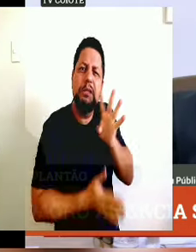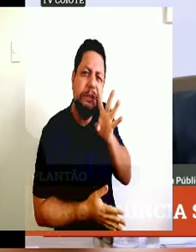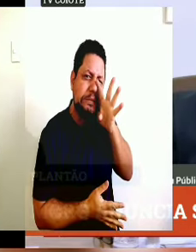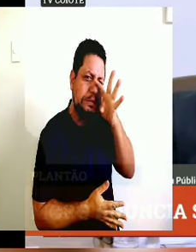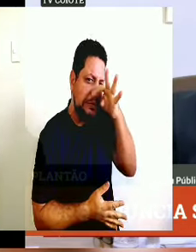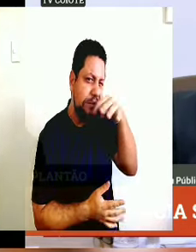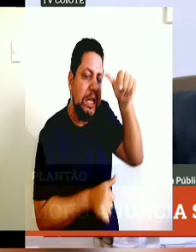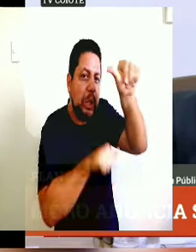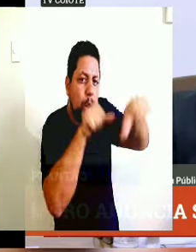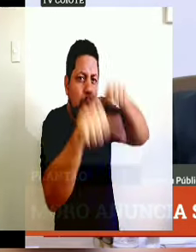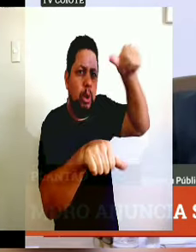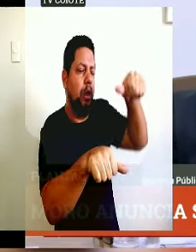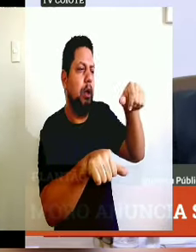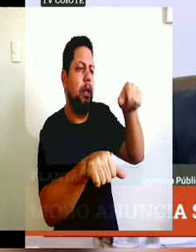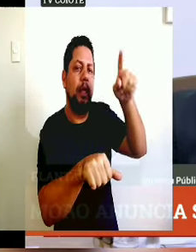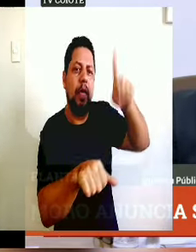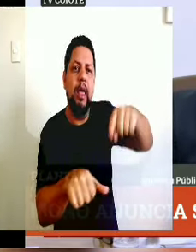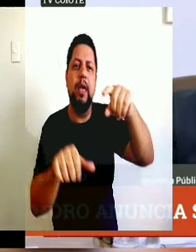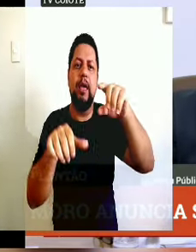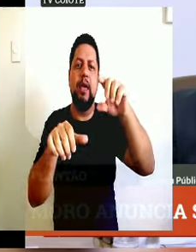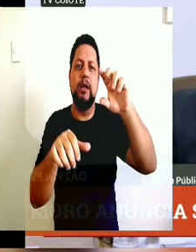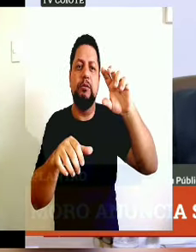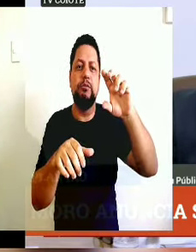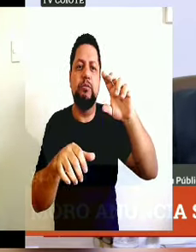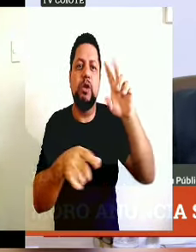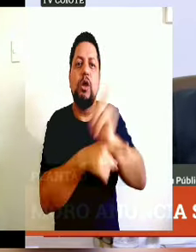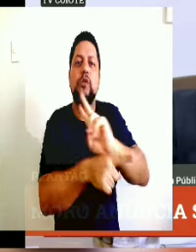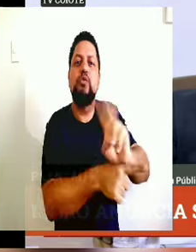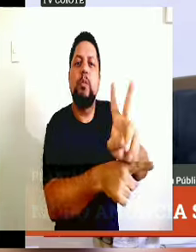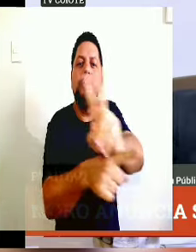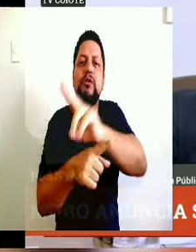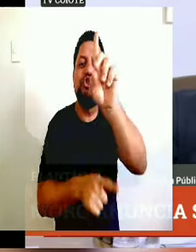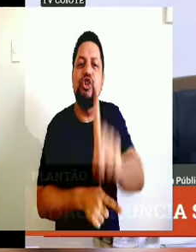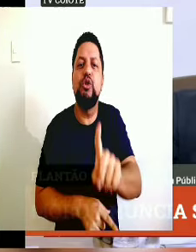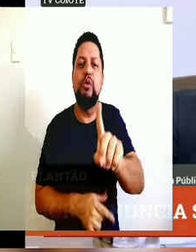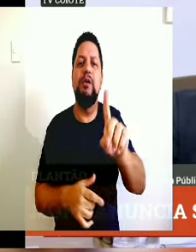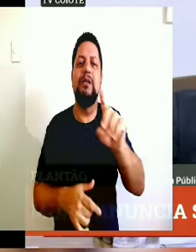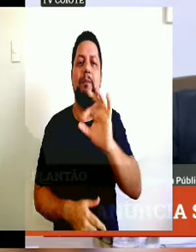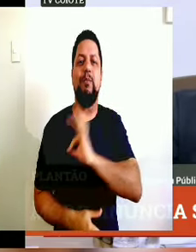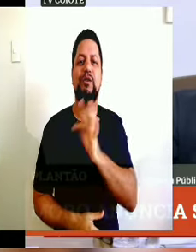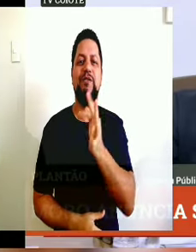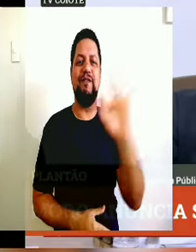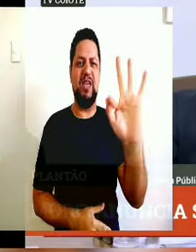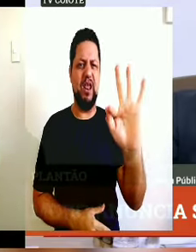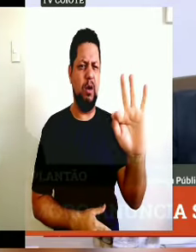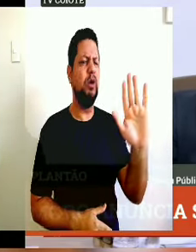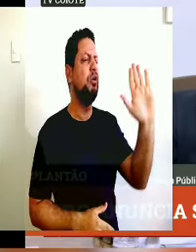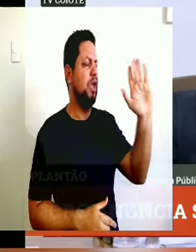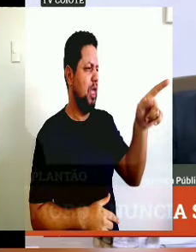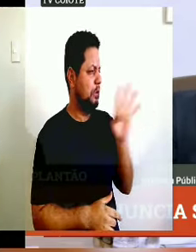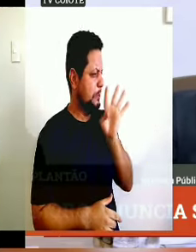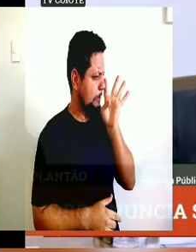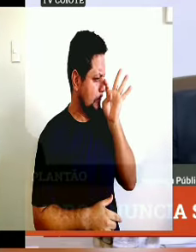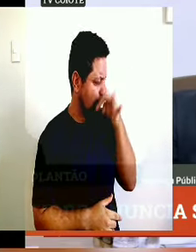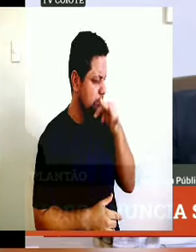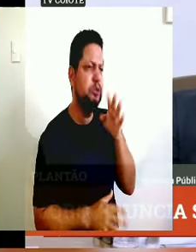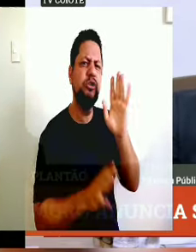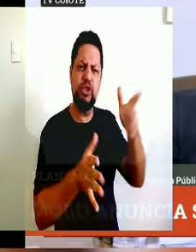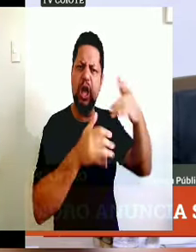da troca do comando da Polícia Federal. Isso, inclusive, foi